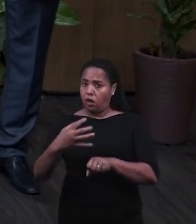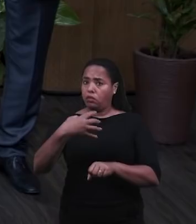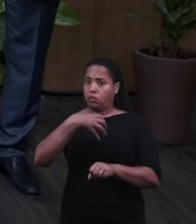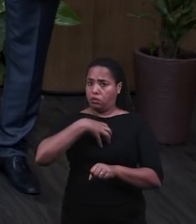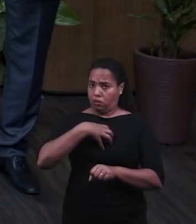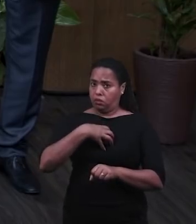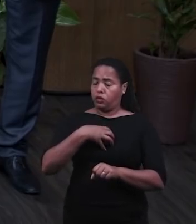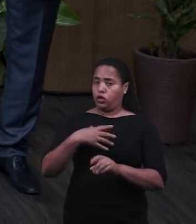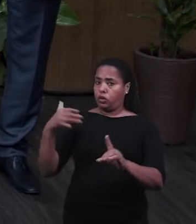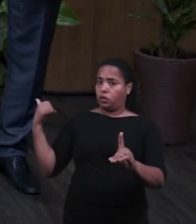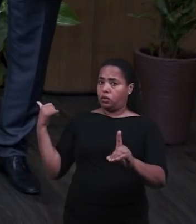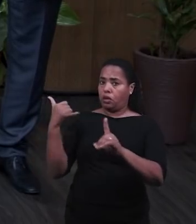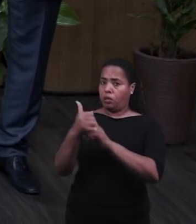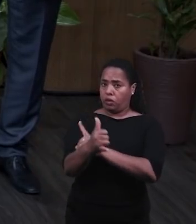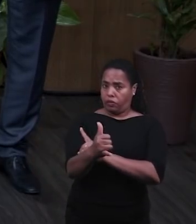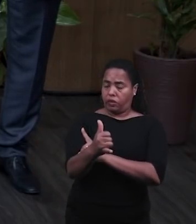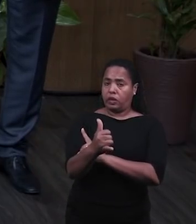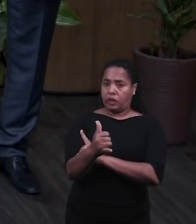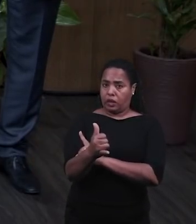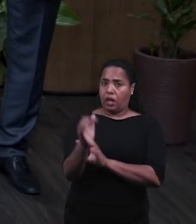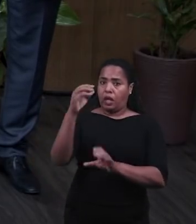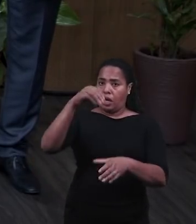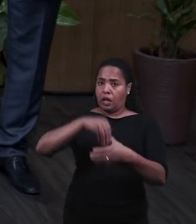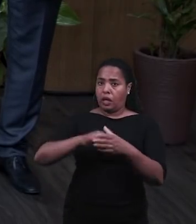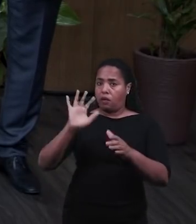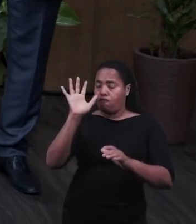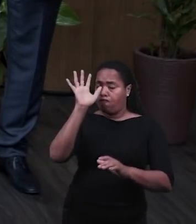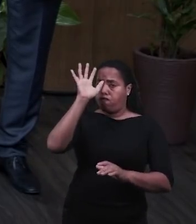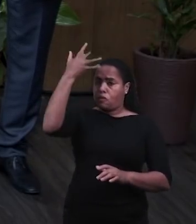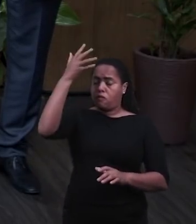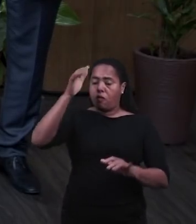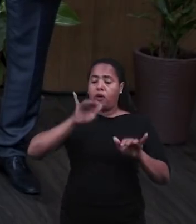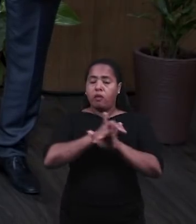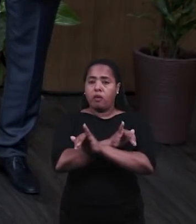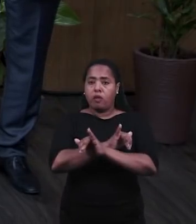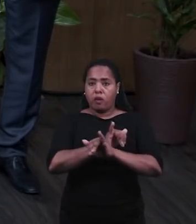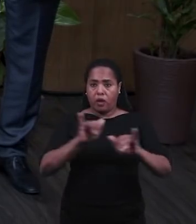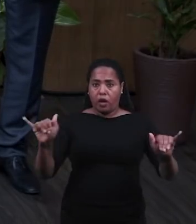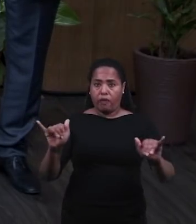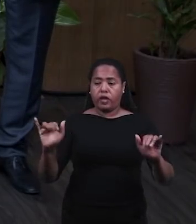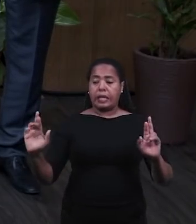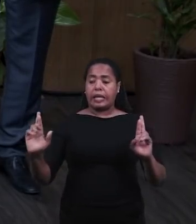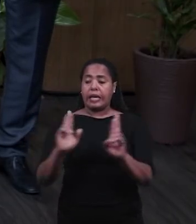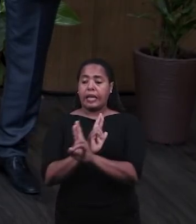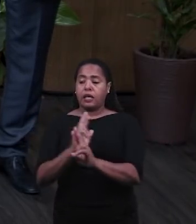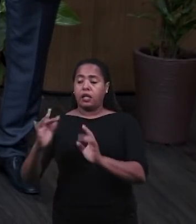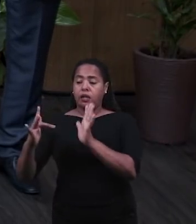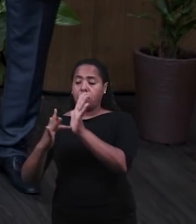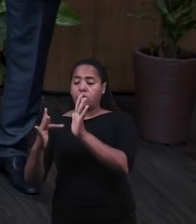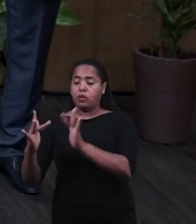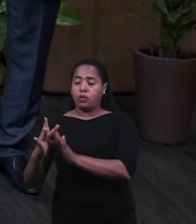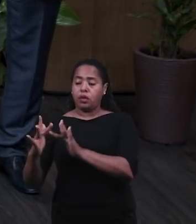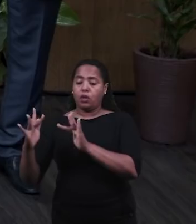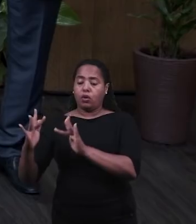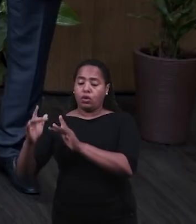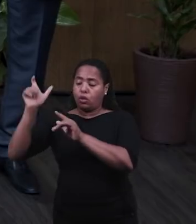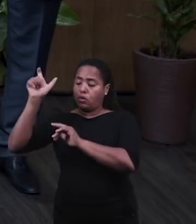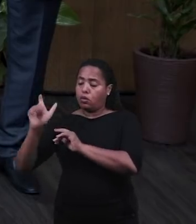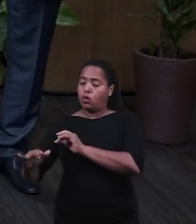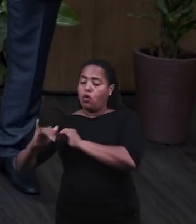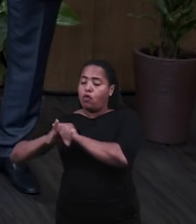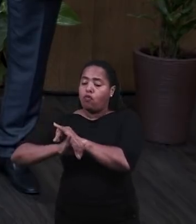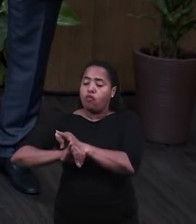profético contido nos sinais e avisos dirigidos pelo Senhor Jesus aos